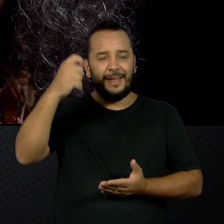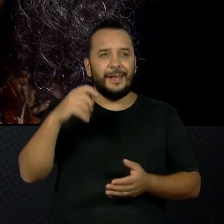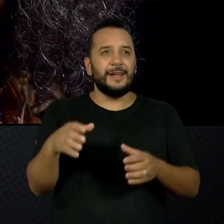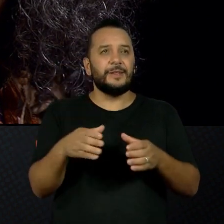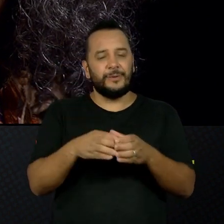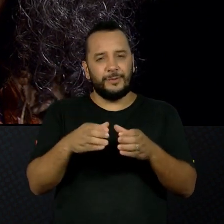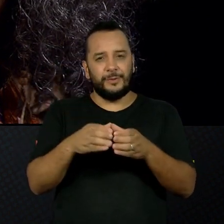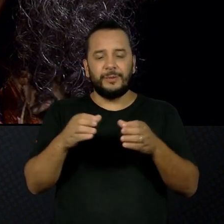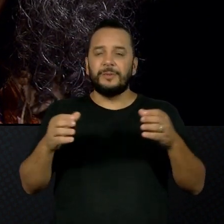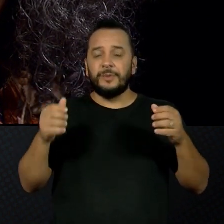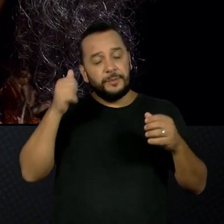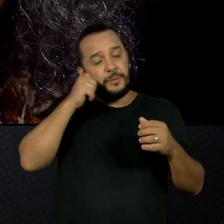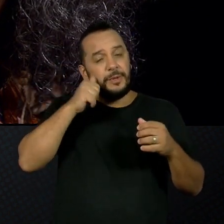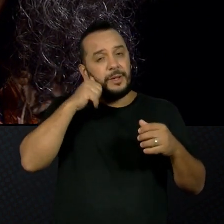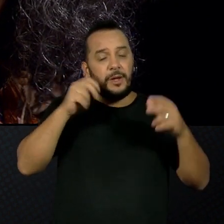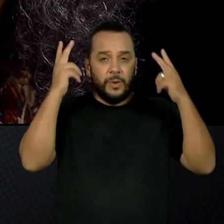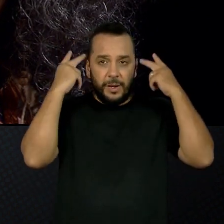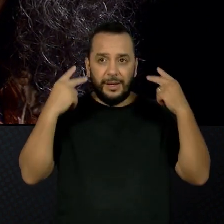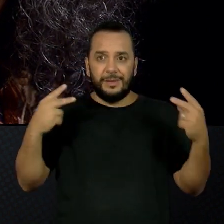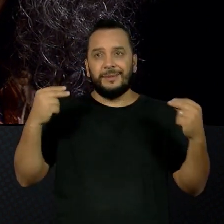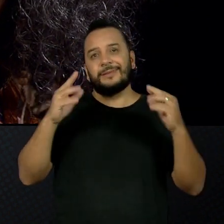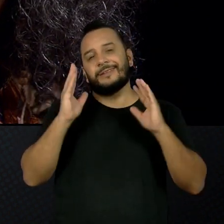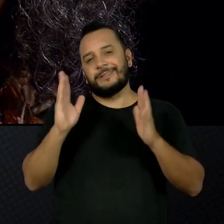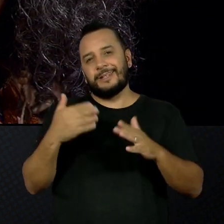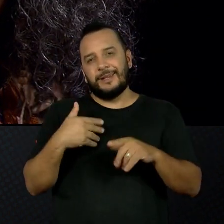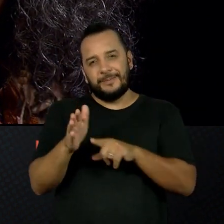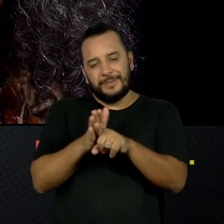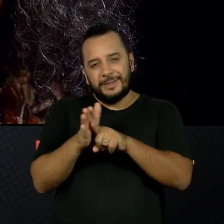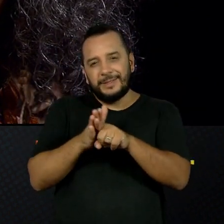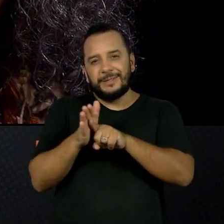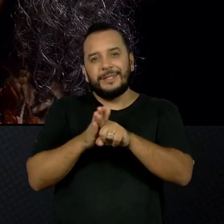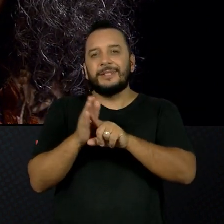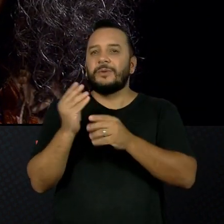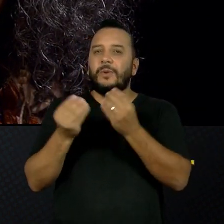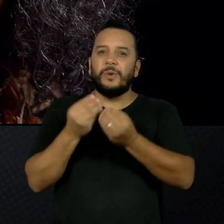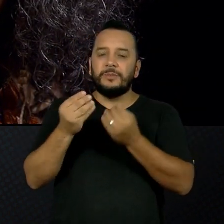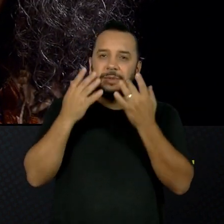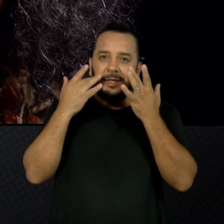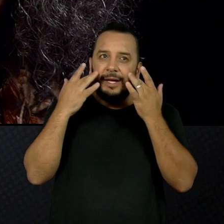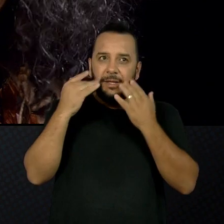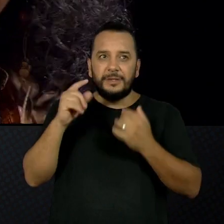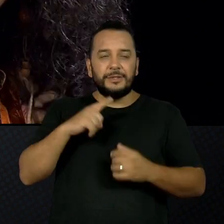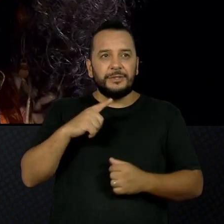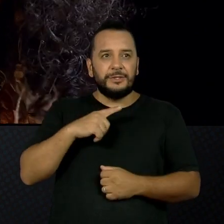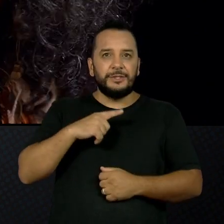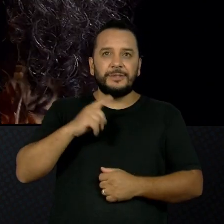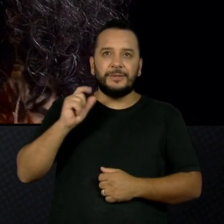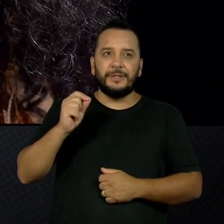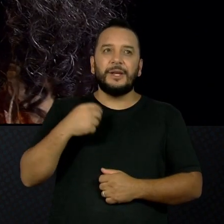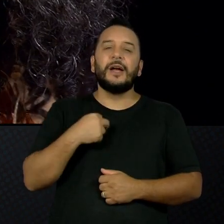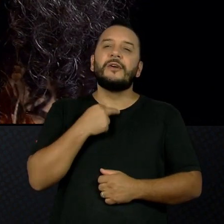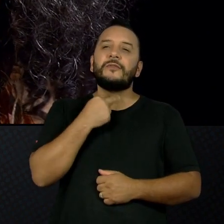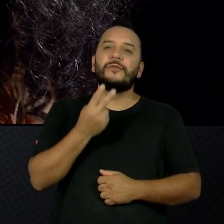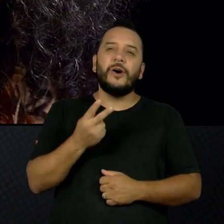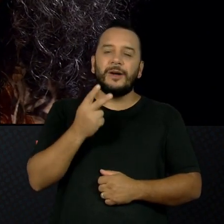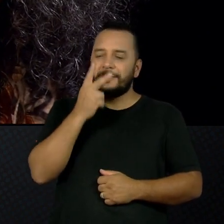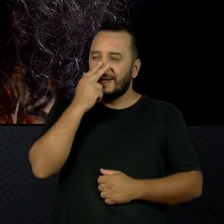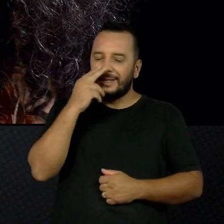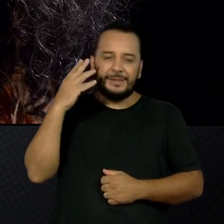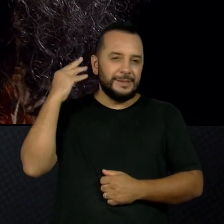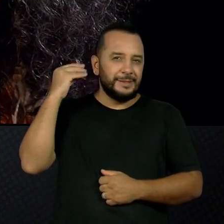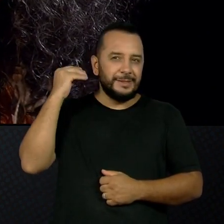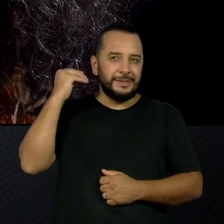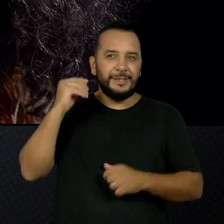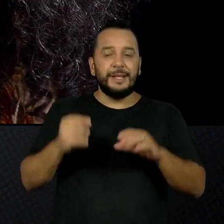Holanda, as inspirações e tal, e pesquisando a obra do Chico, eu escutava uma voz, assim, né? E quando o